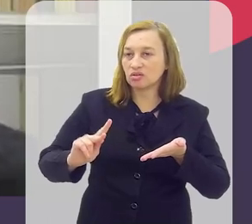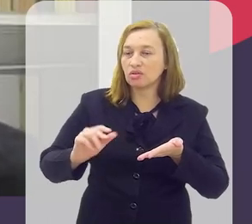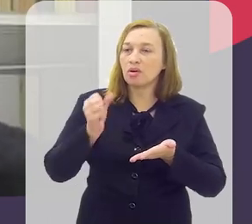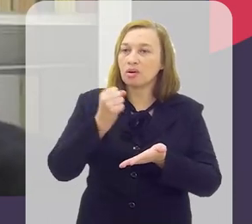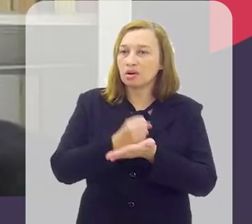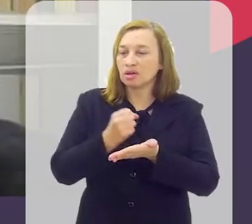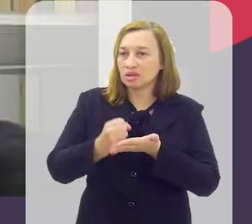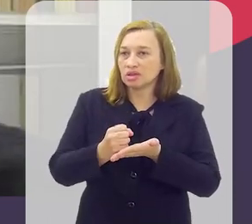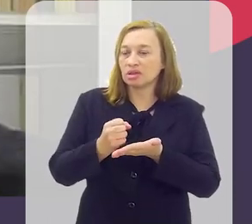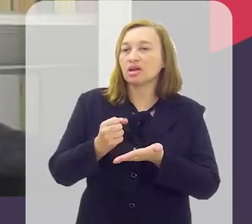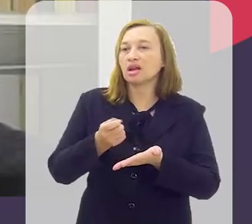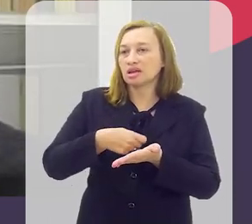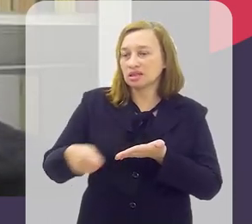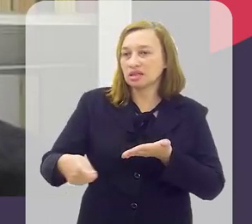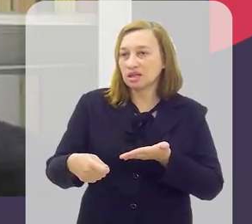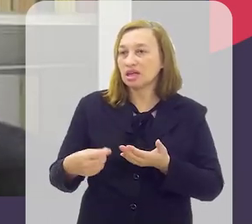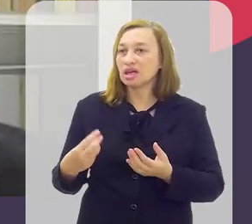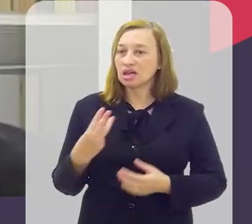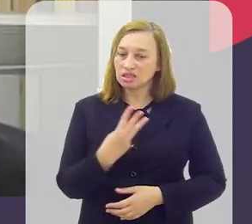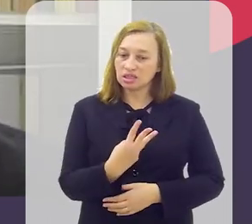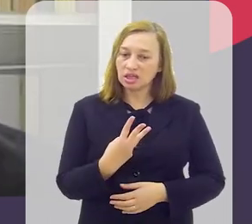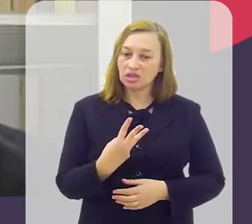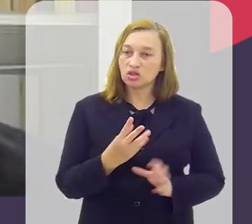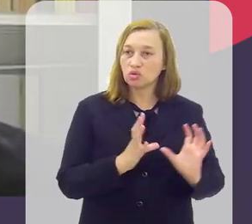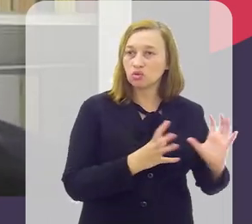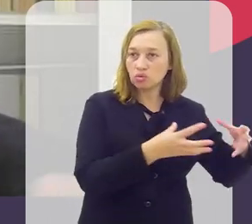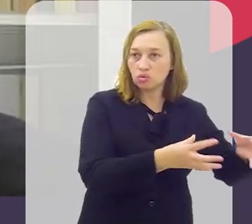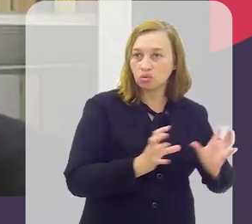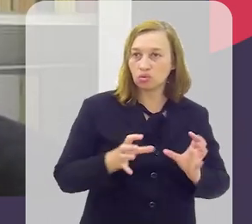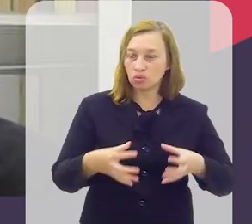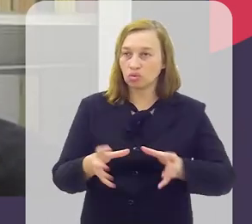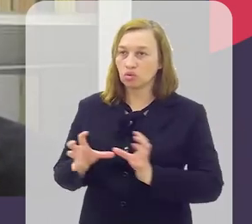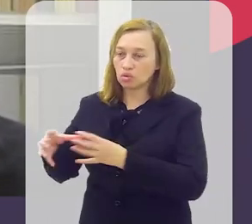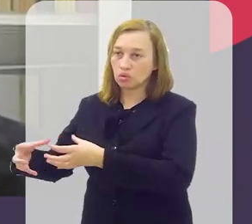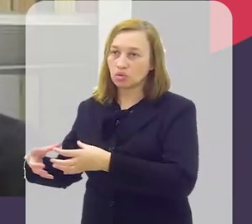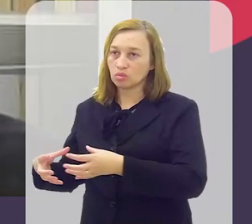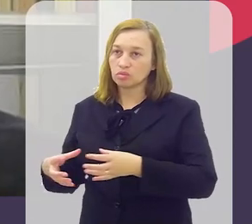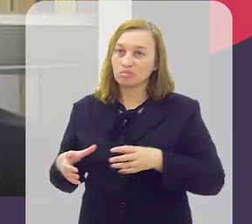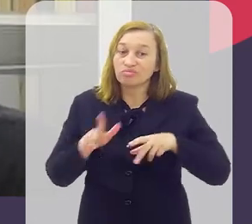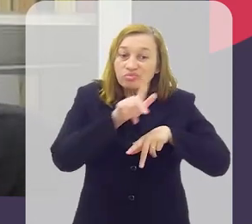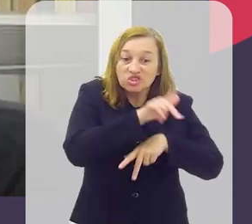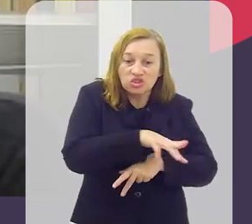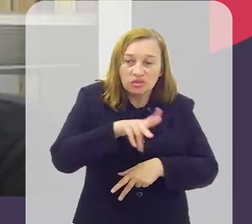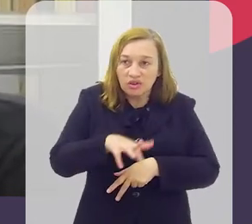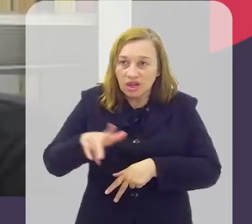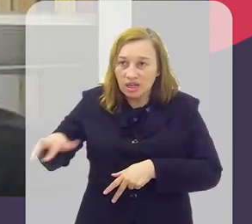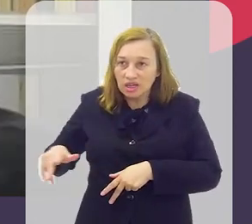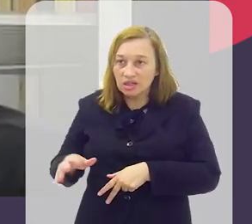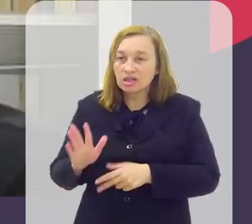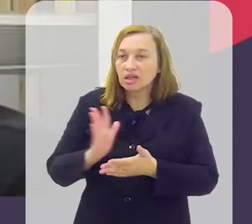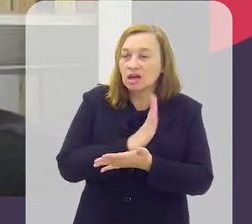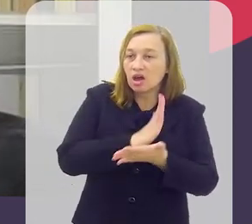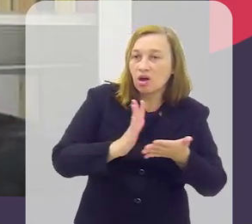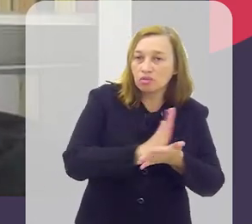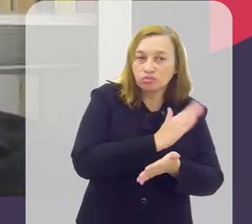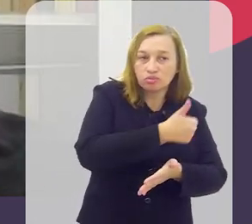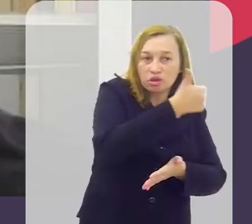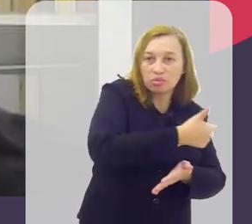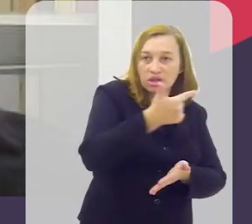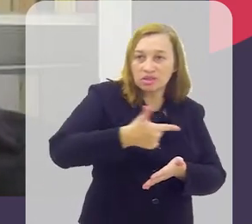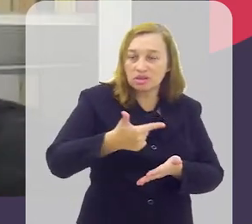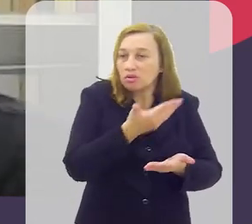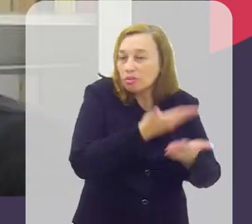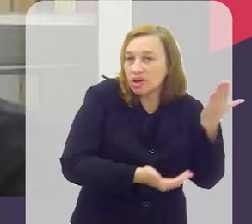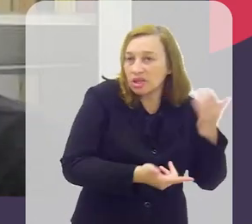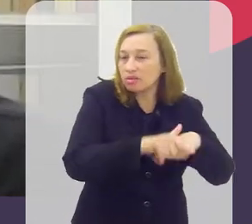que é importante, porque esses três grupos, eles tinham trajetórias bem diferentes, né? O segundo grupo era o grosso, aqueles que perderam seus empregos, foram demitidos na